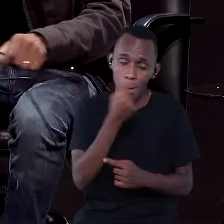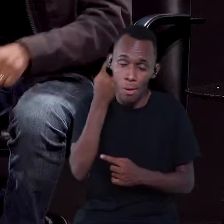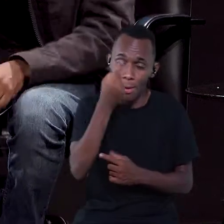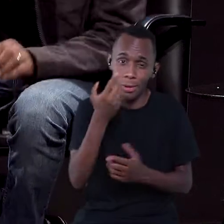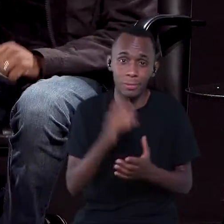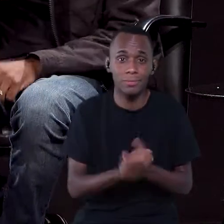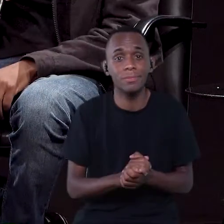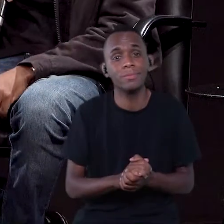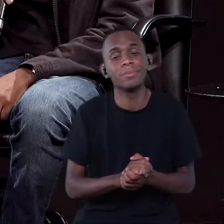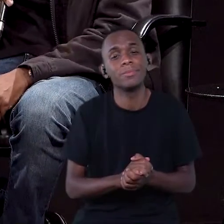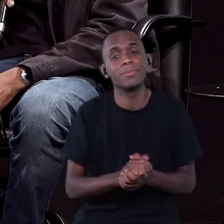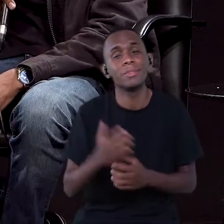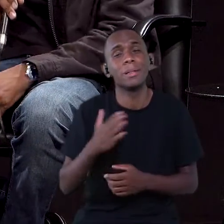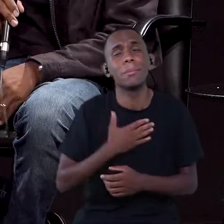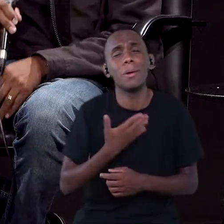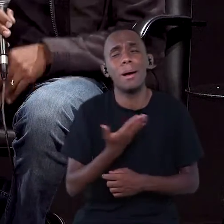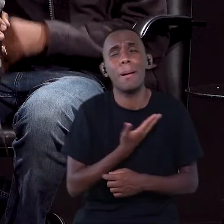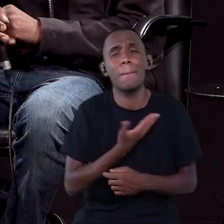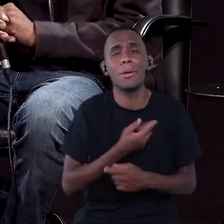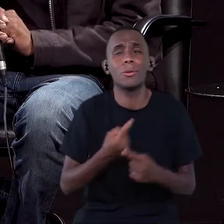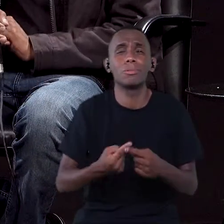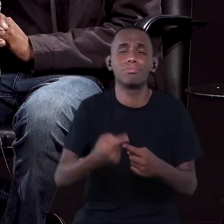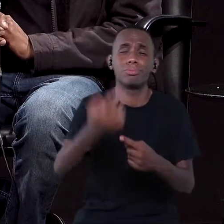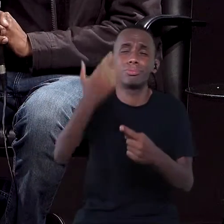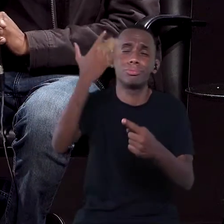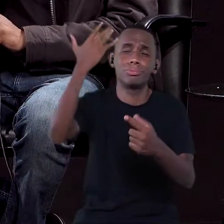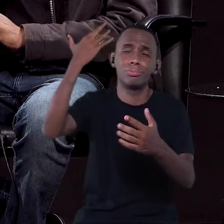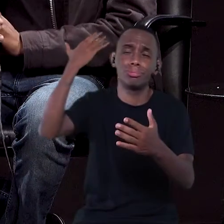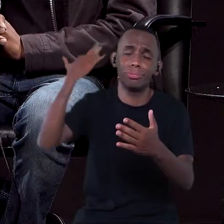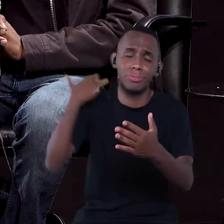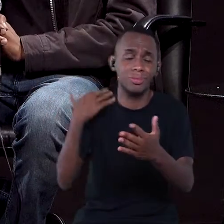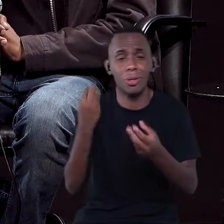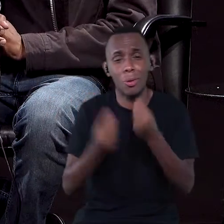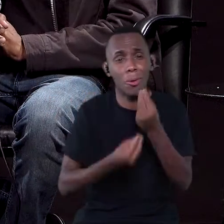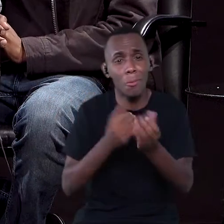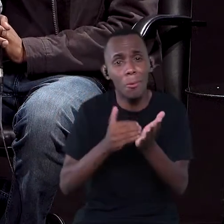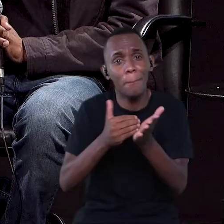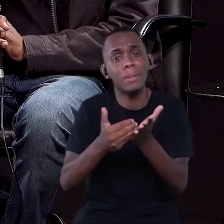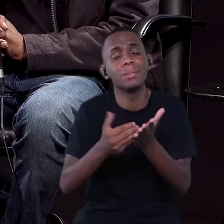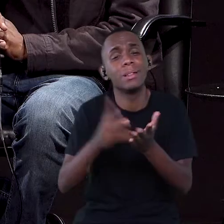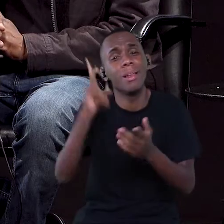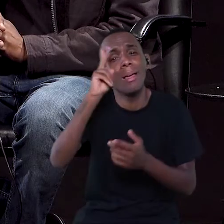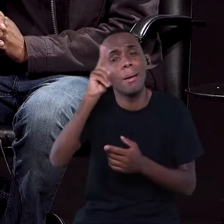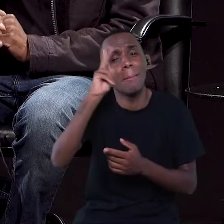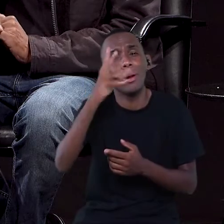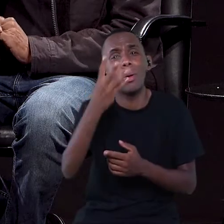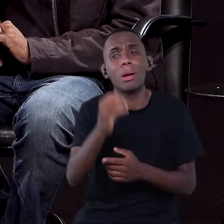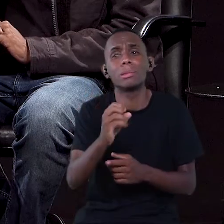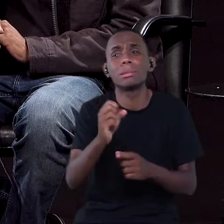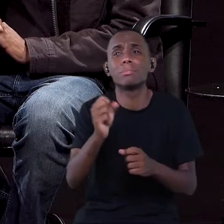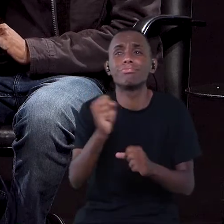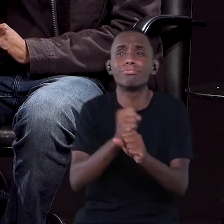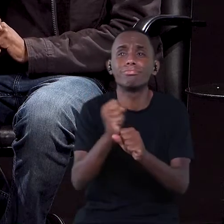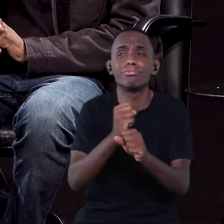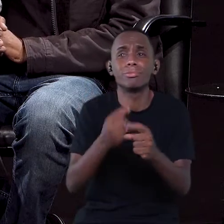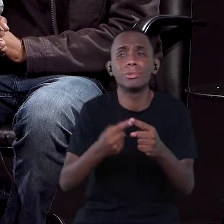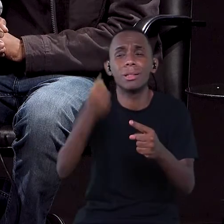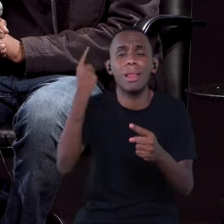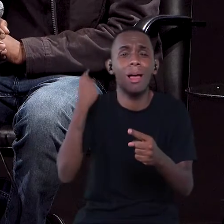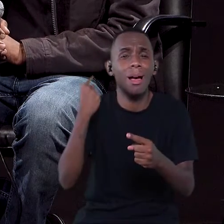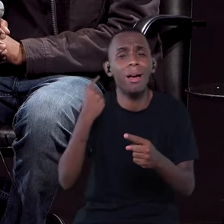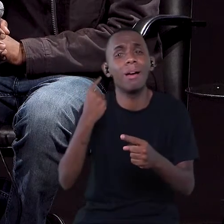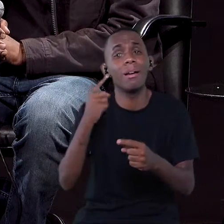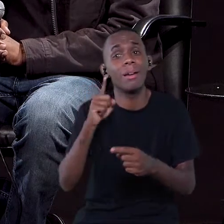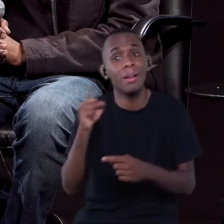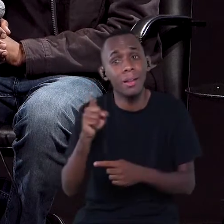né? Edmilson é um amigo tão antigo que pega até mal a gente falar. A gente começava, eu lembrando do Edmilson, que há 40 anos atrás, a gente lá em Belo Horizonte,